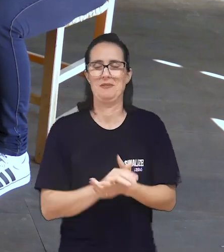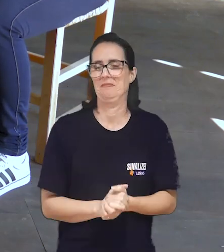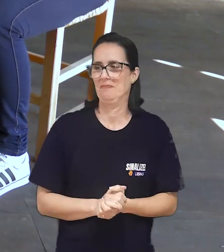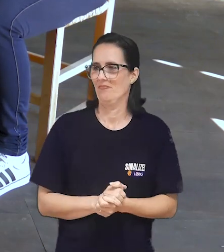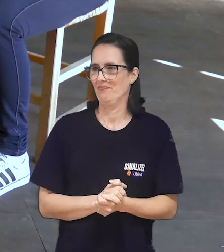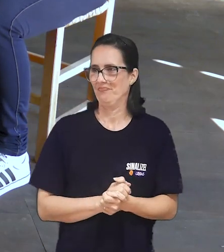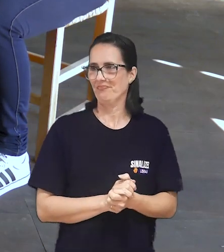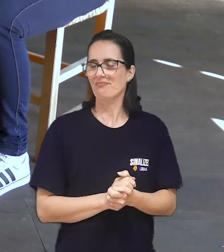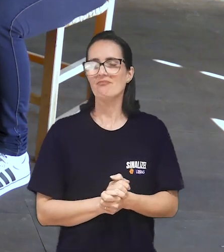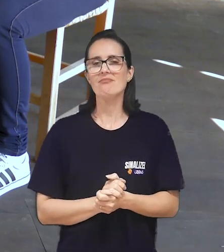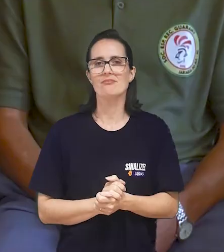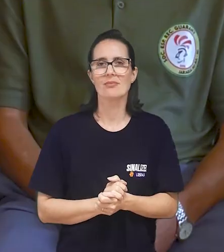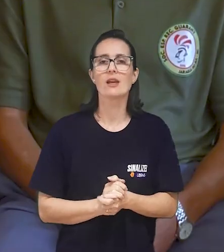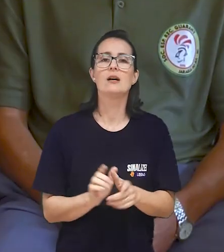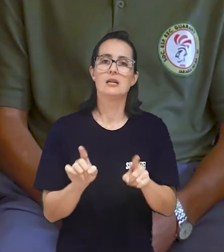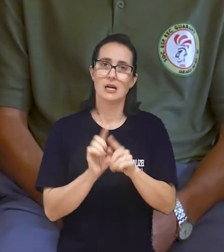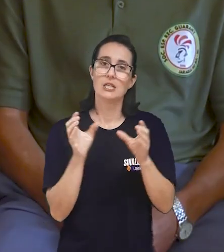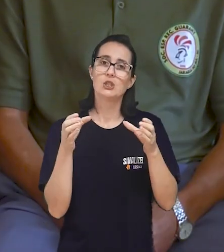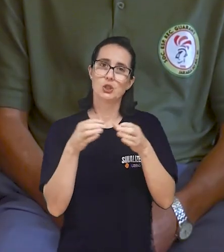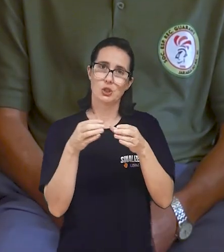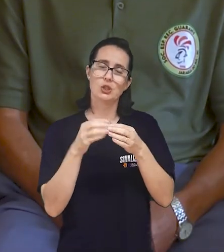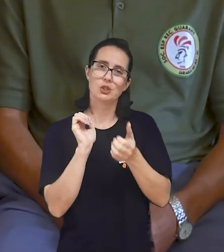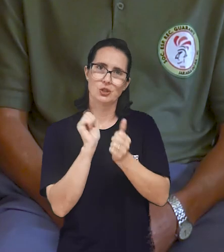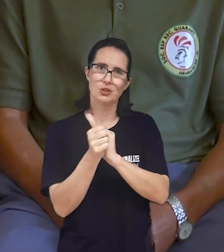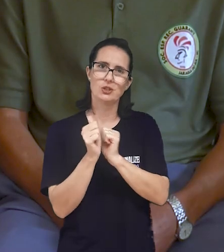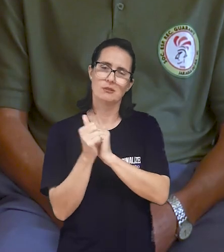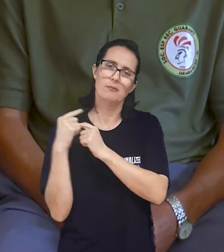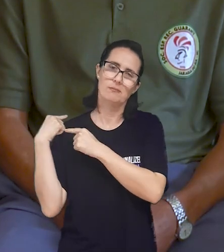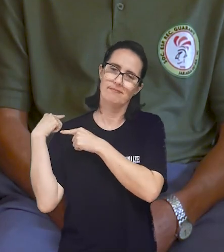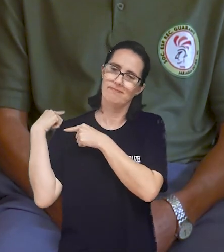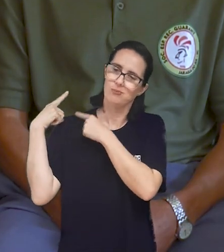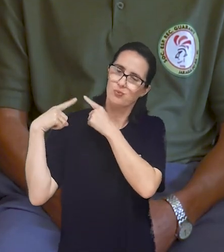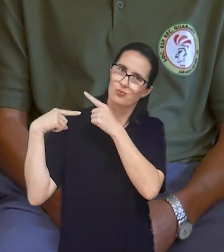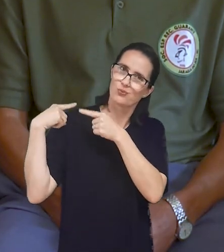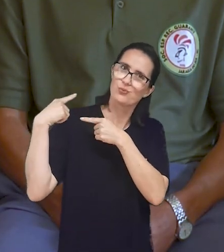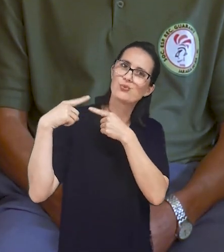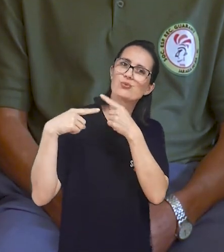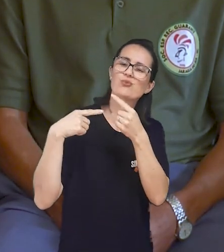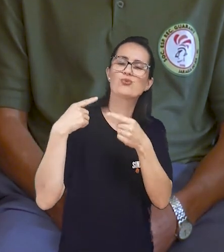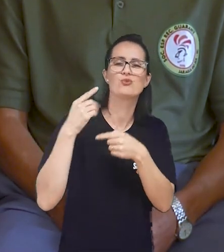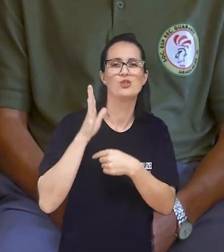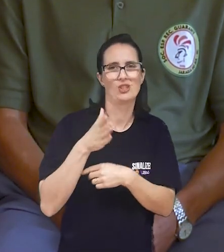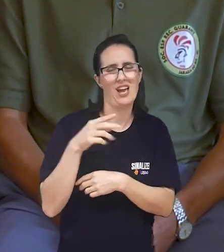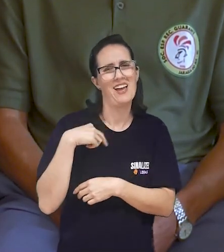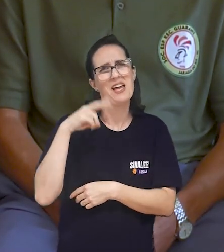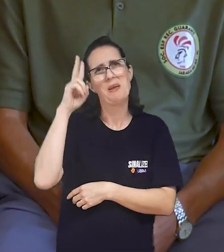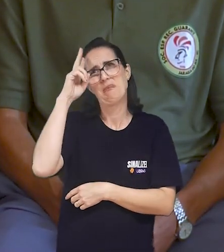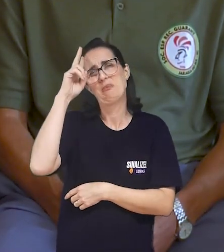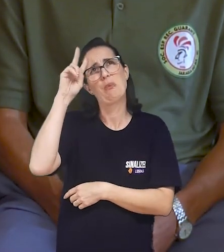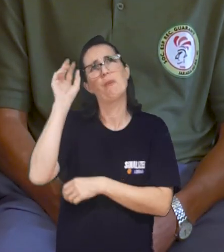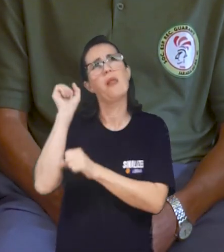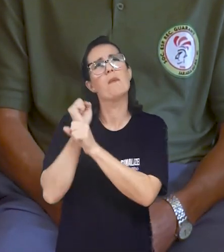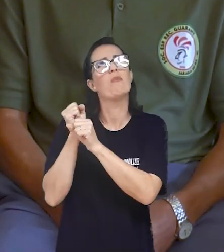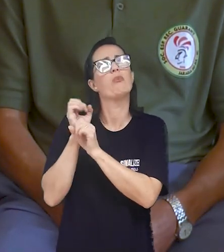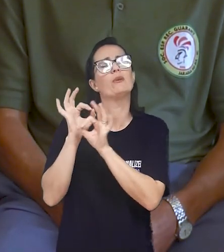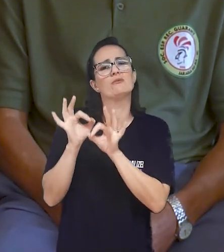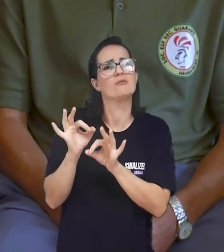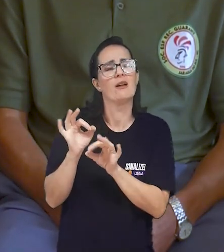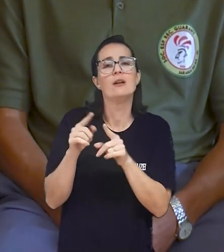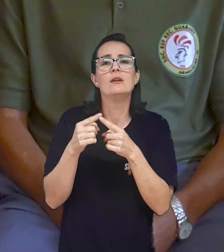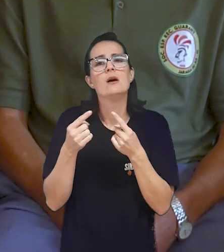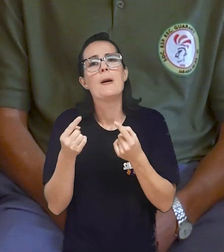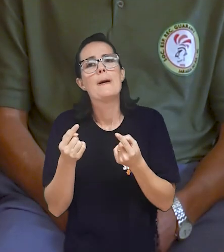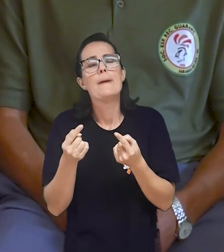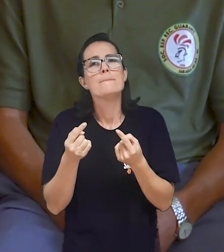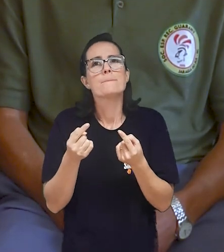do Sul. A tradição do tiro também, acho que vem de anos, que não me lembro da ideia de